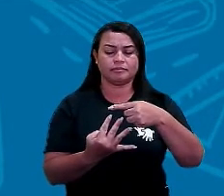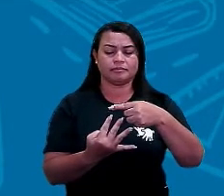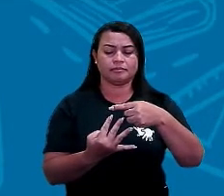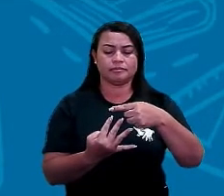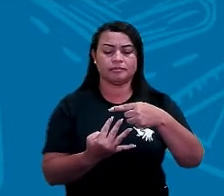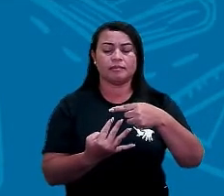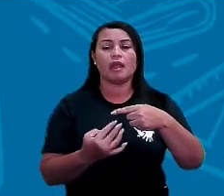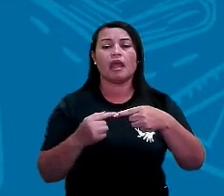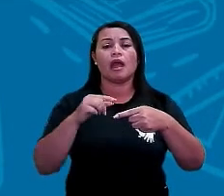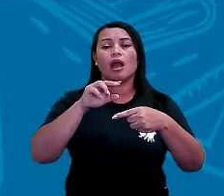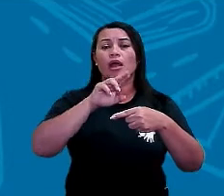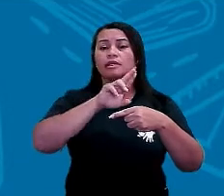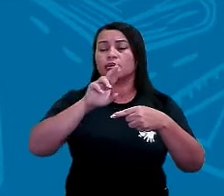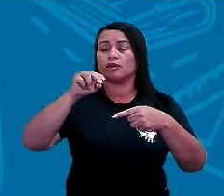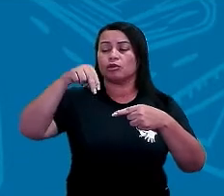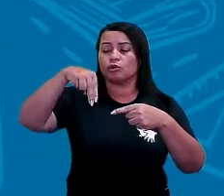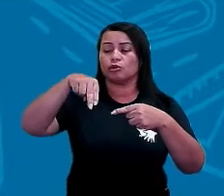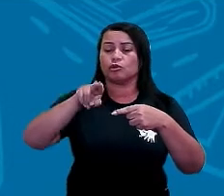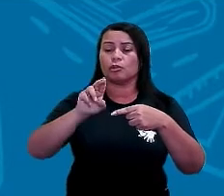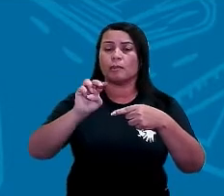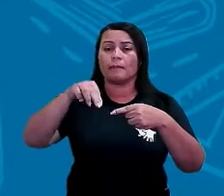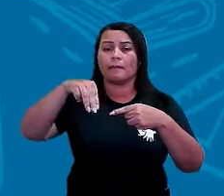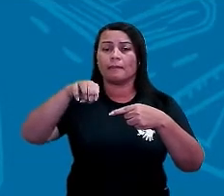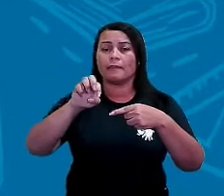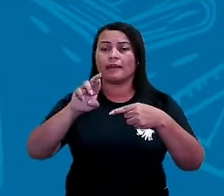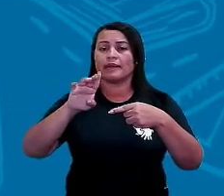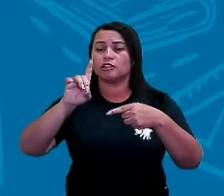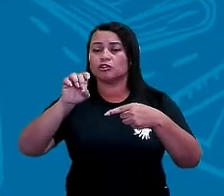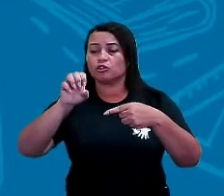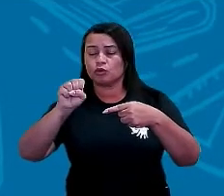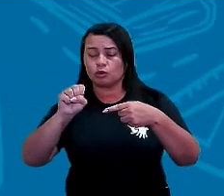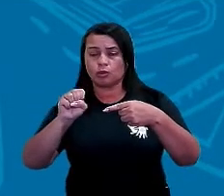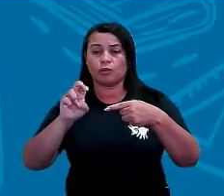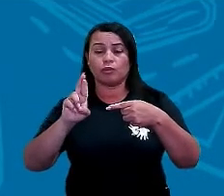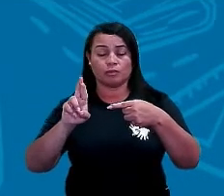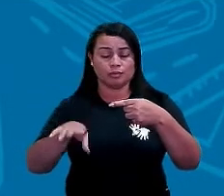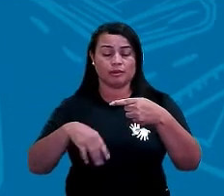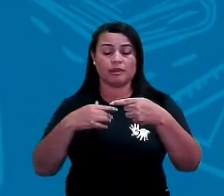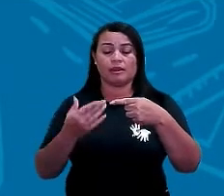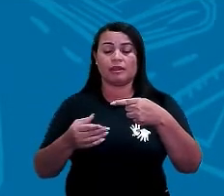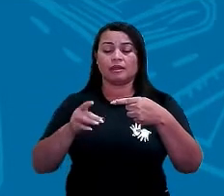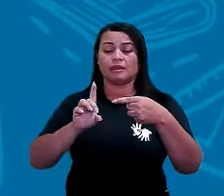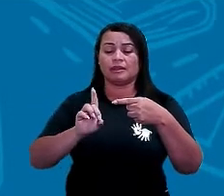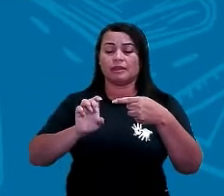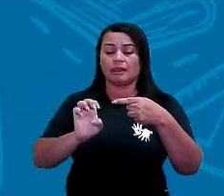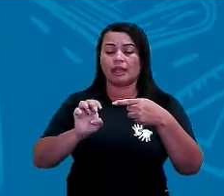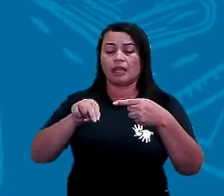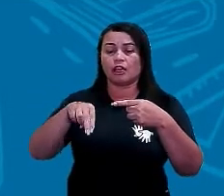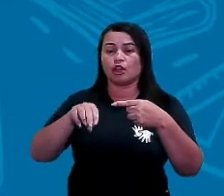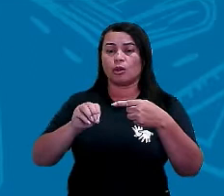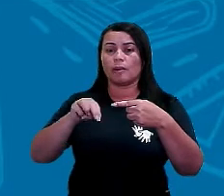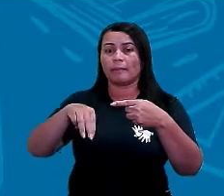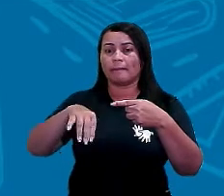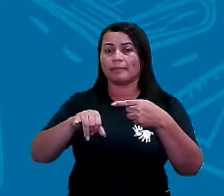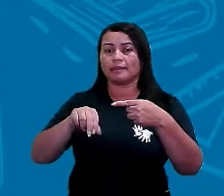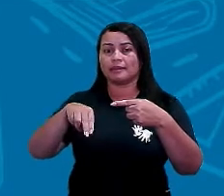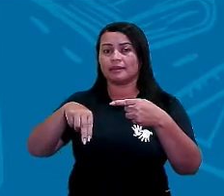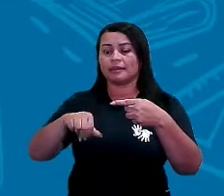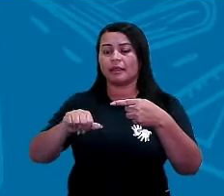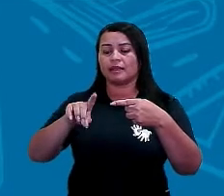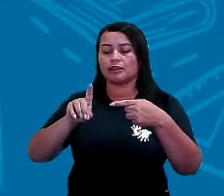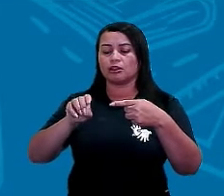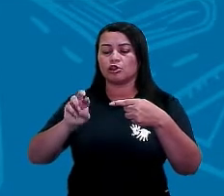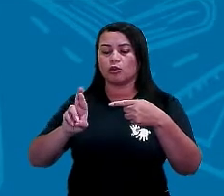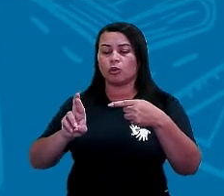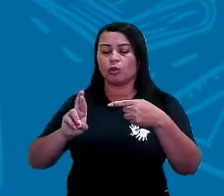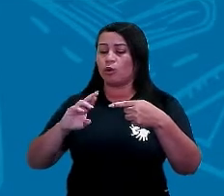Em cima eu vou chamar de numerador e embaixo eu vou chamar de denominador. O denominador vai ser o todo, é a quantidade